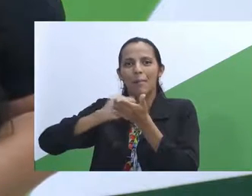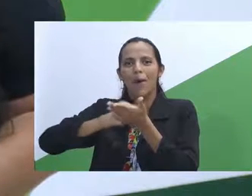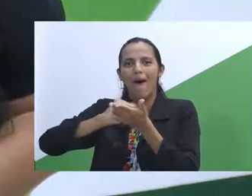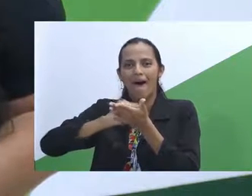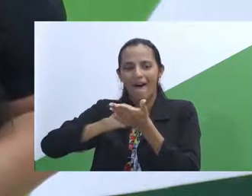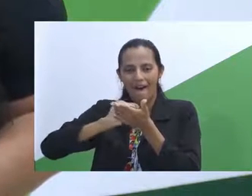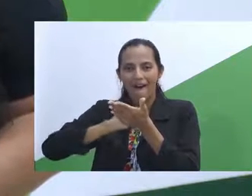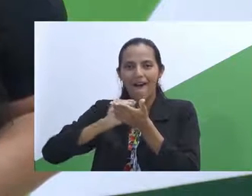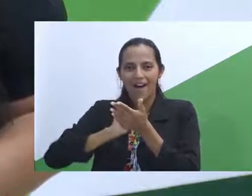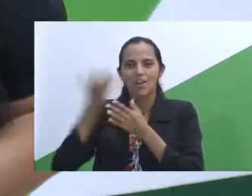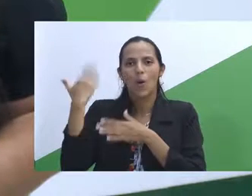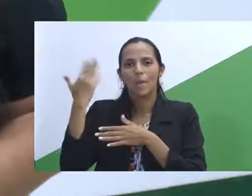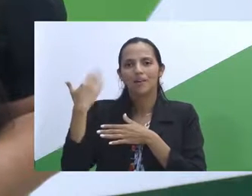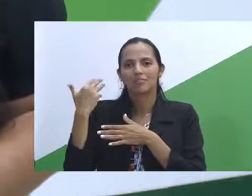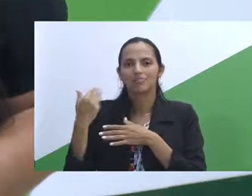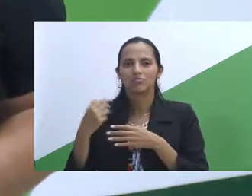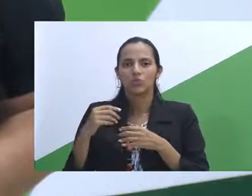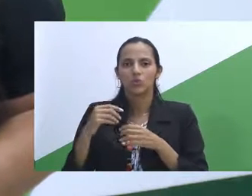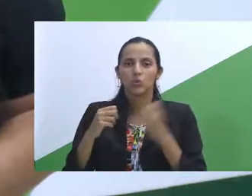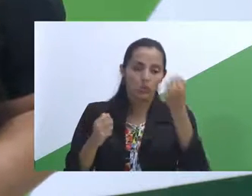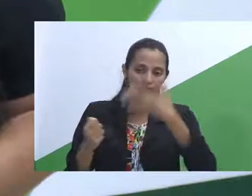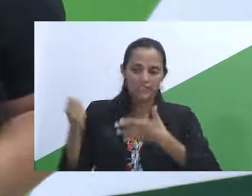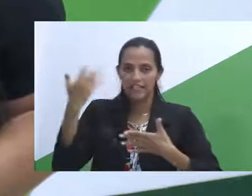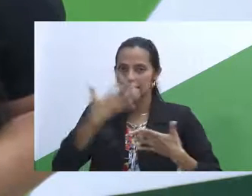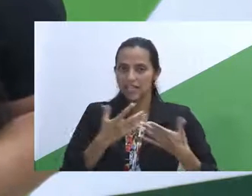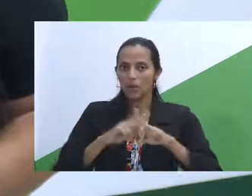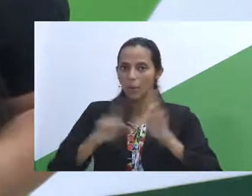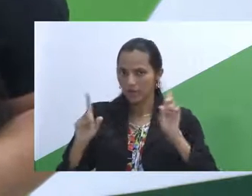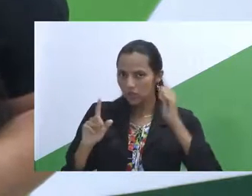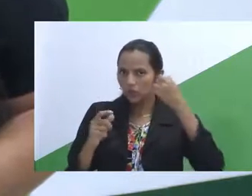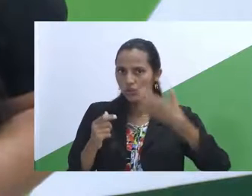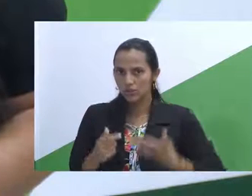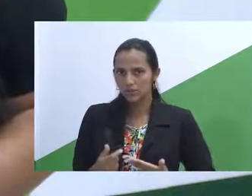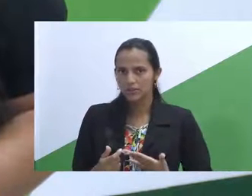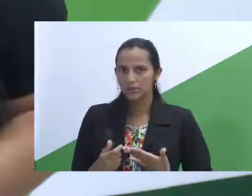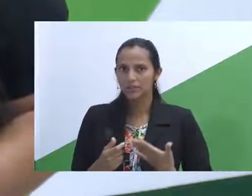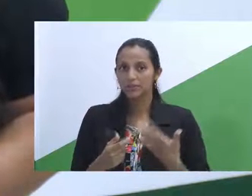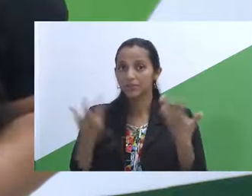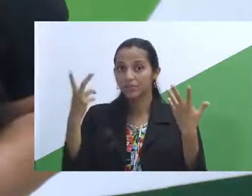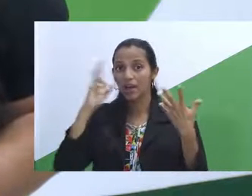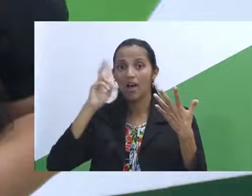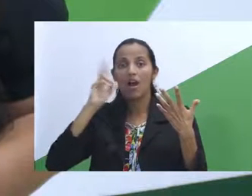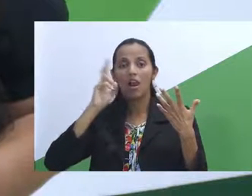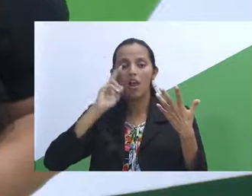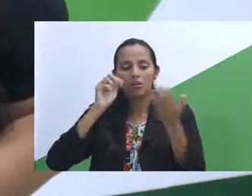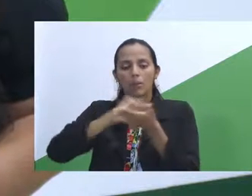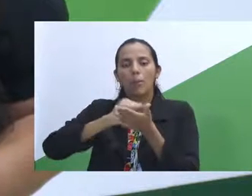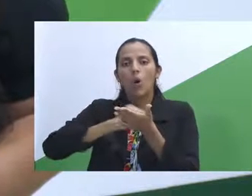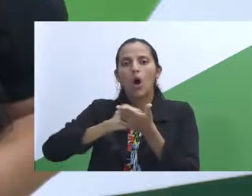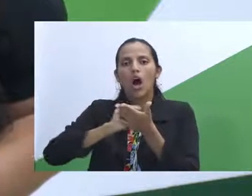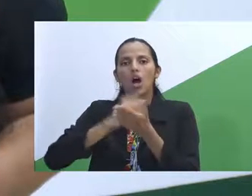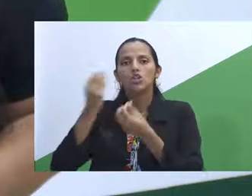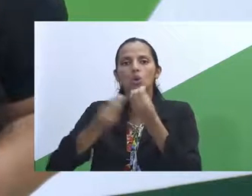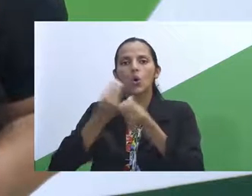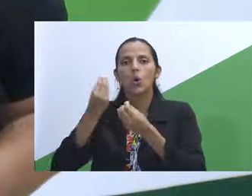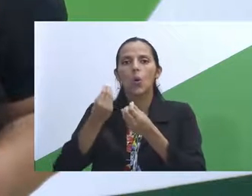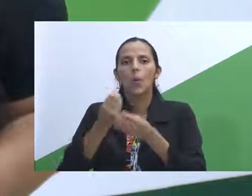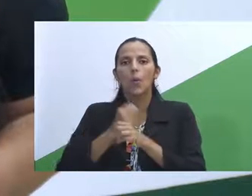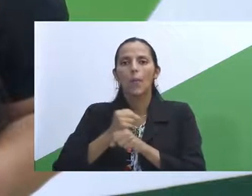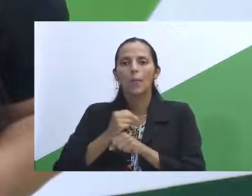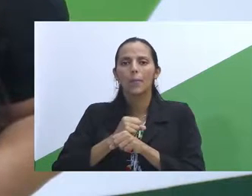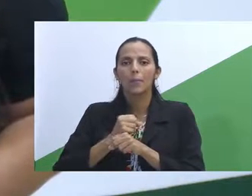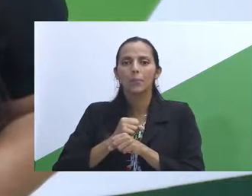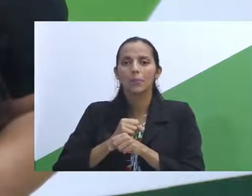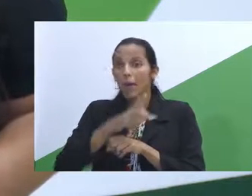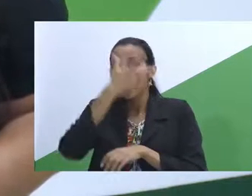Eu não coloquei aí nos slides para vocês, mas, então, explico agora. A Batalha da Borracha vai trazer mais ou menos cerca de 50 mil